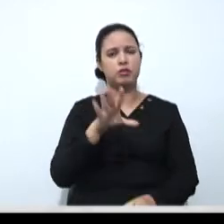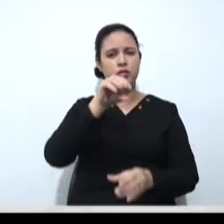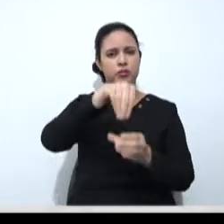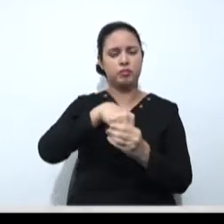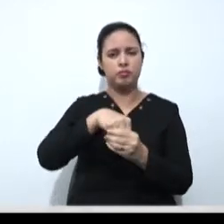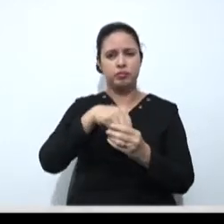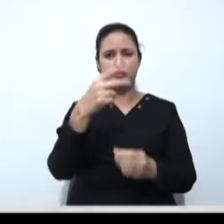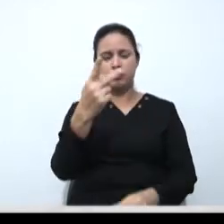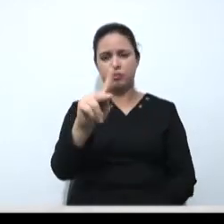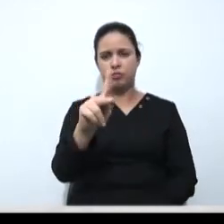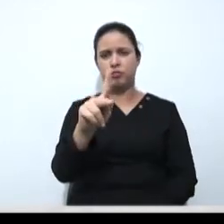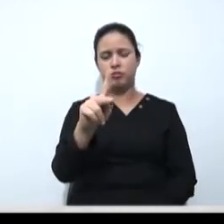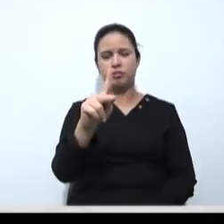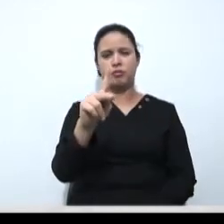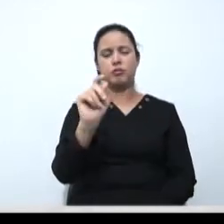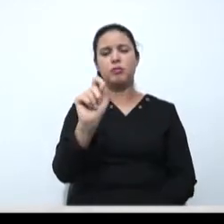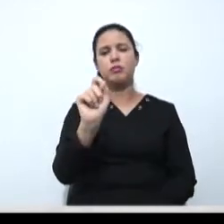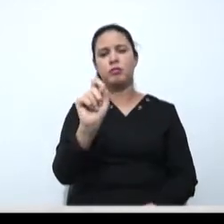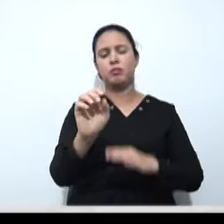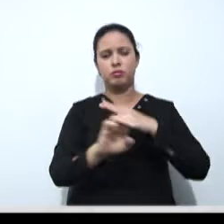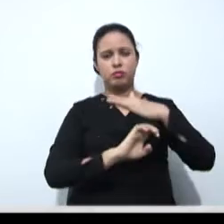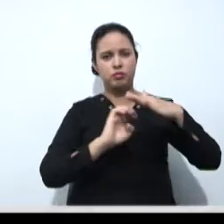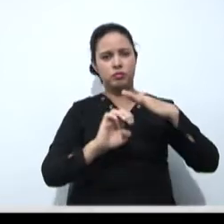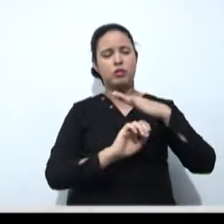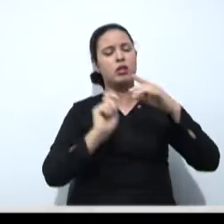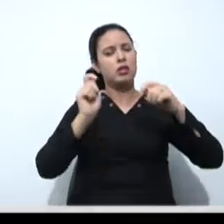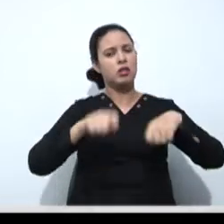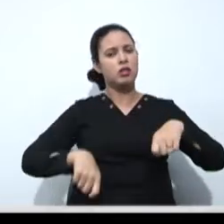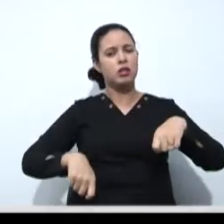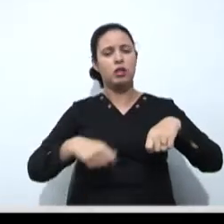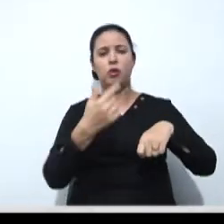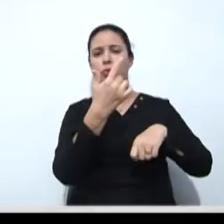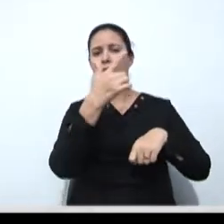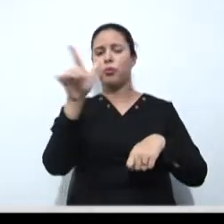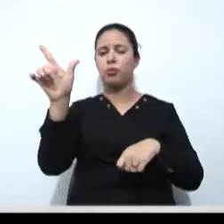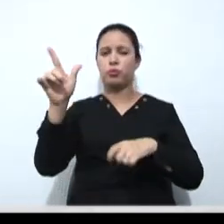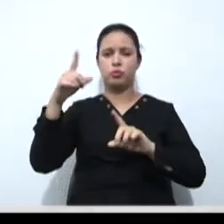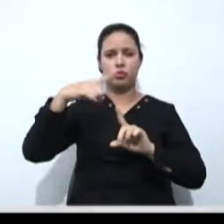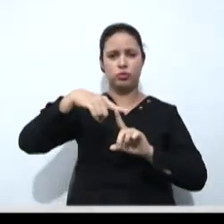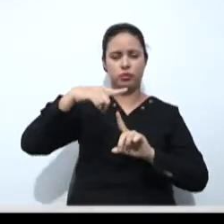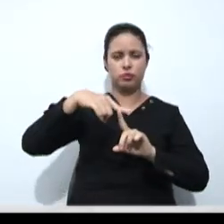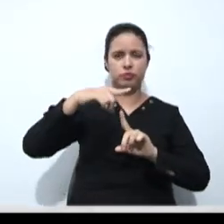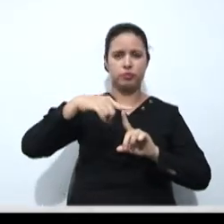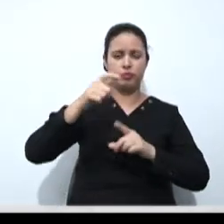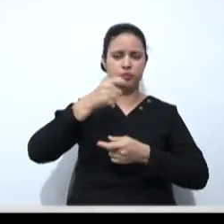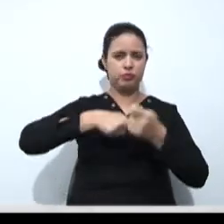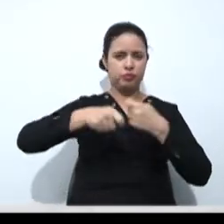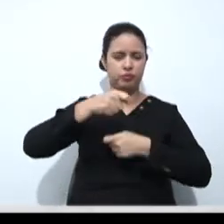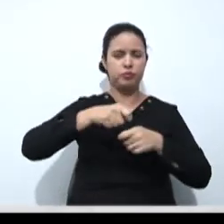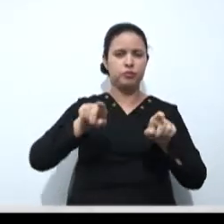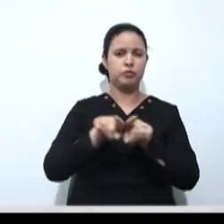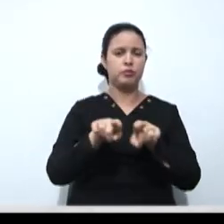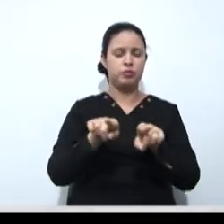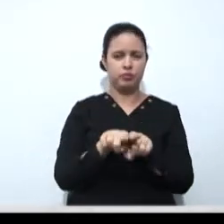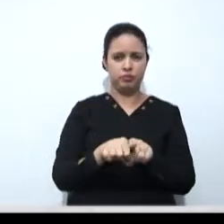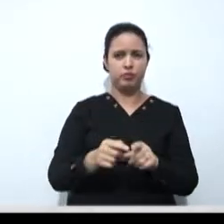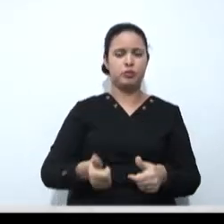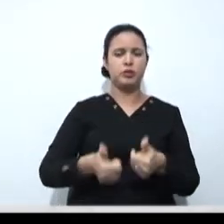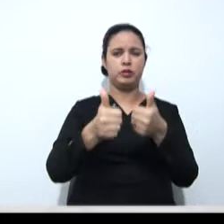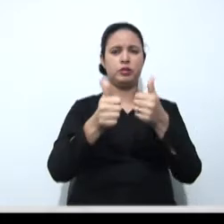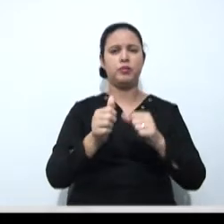sua cooperativa, você também está gerando inovação para outros tipos de negócios também melhorarem. E